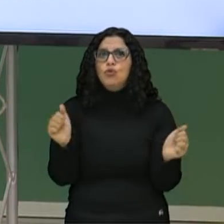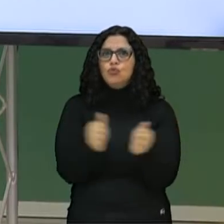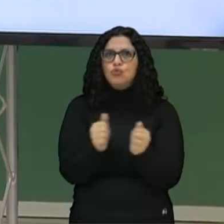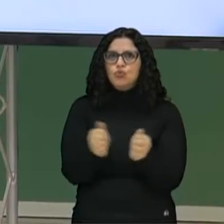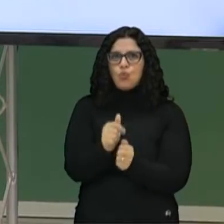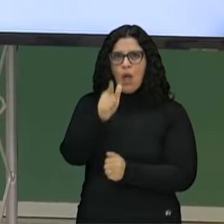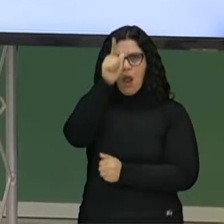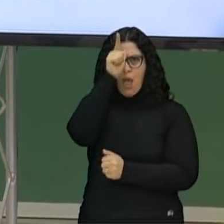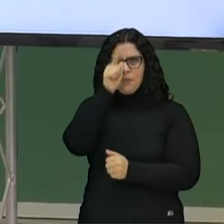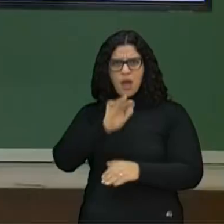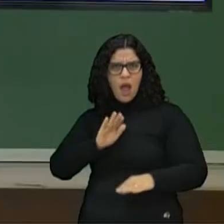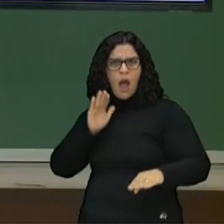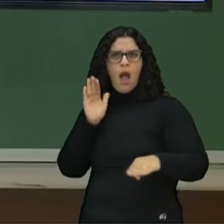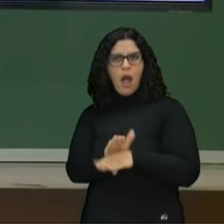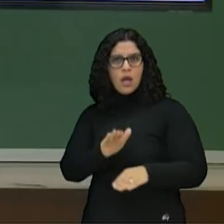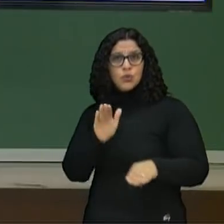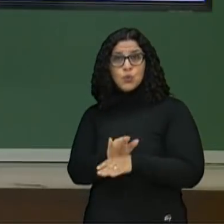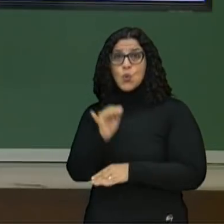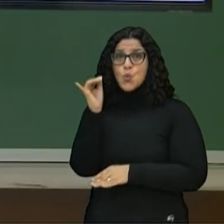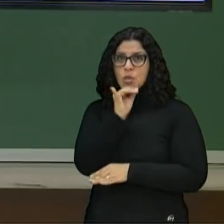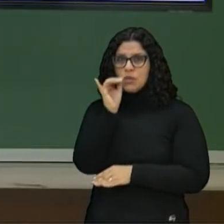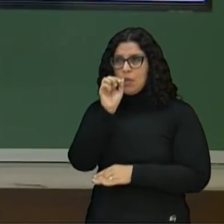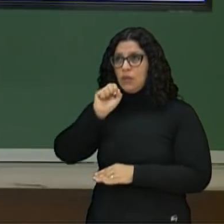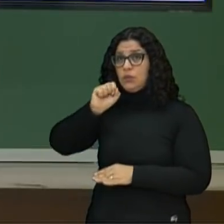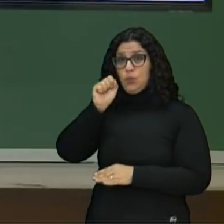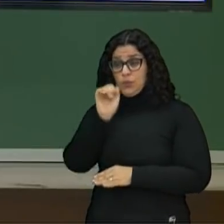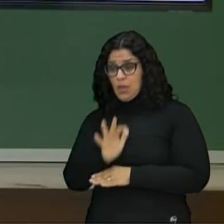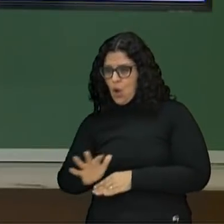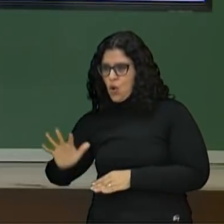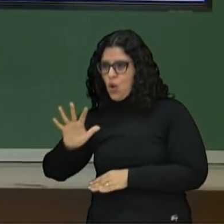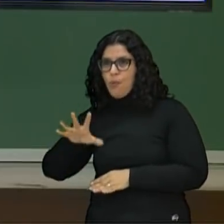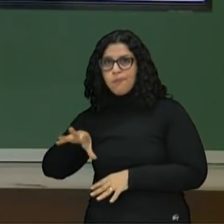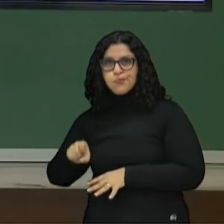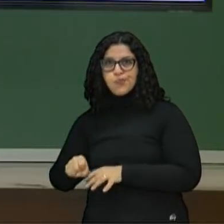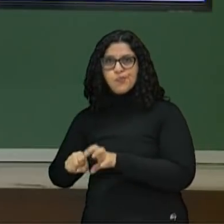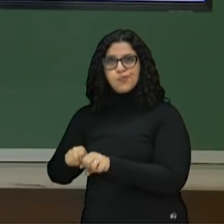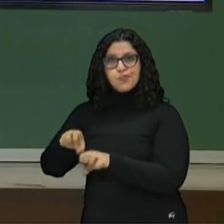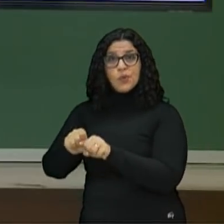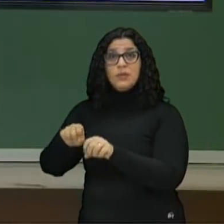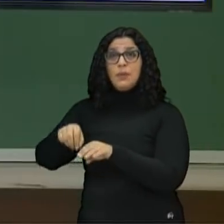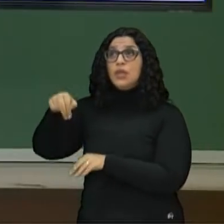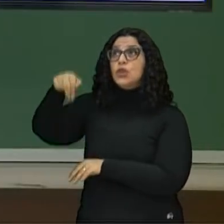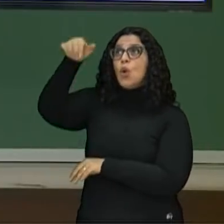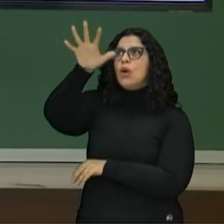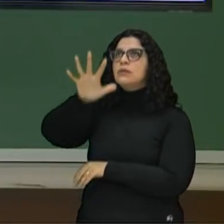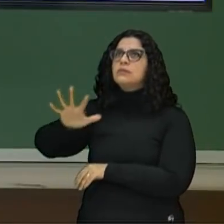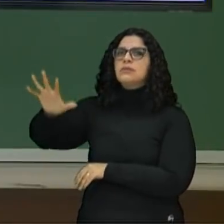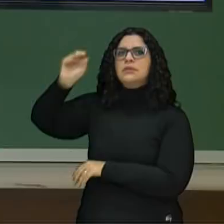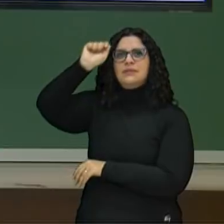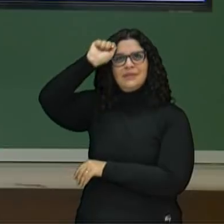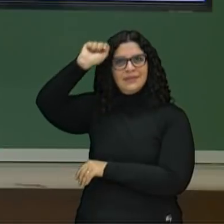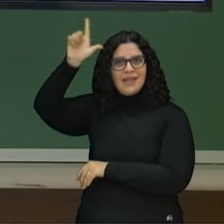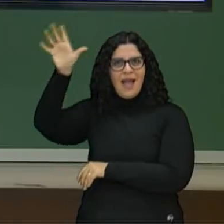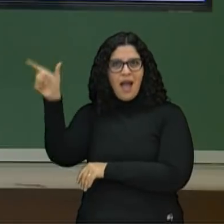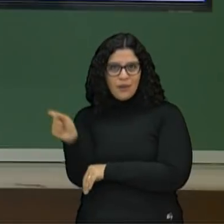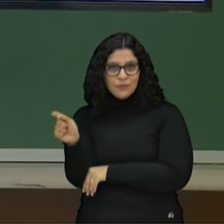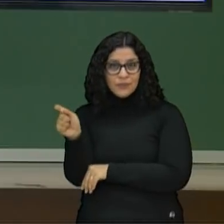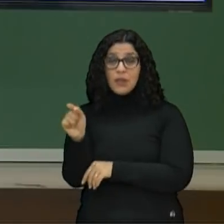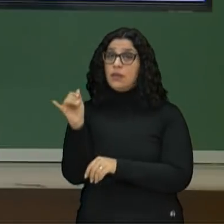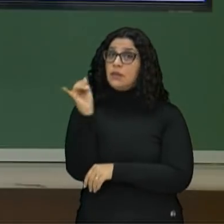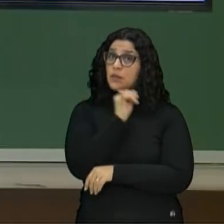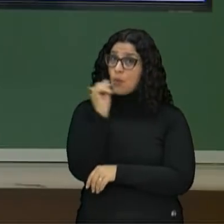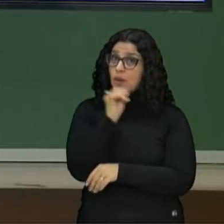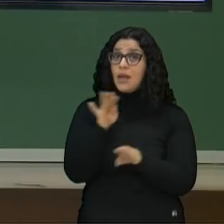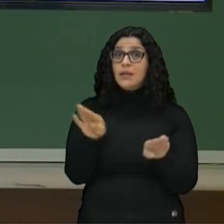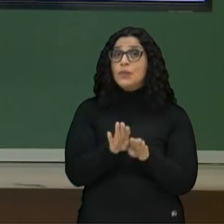aí sim, dominaram a região balcânica, o sul da Europa, e dominaram o norte da África. Então, a Itália,